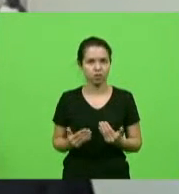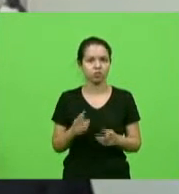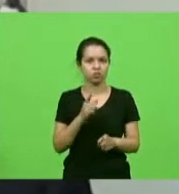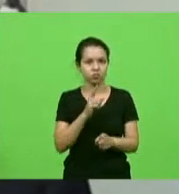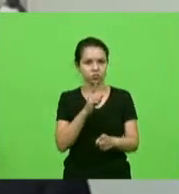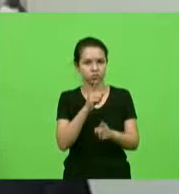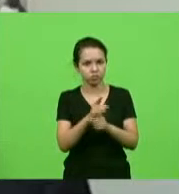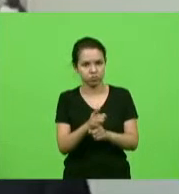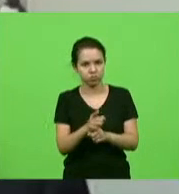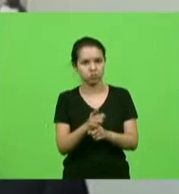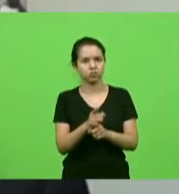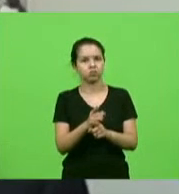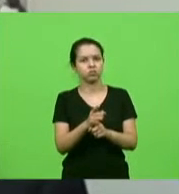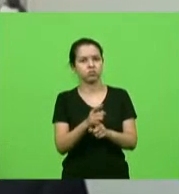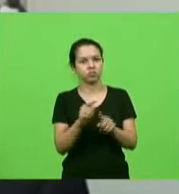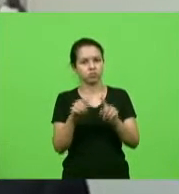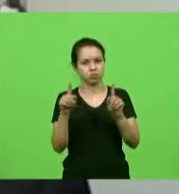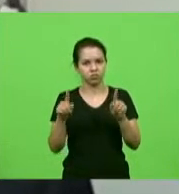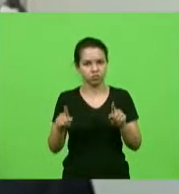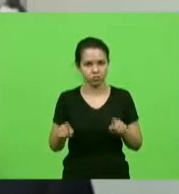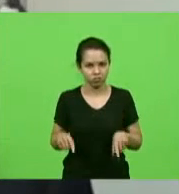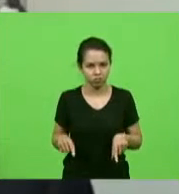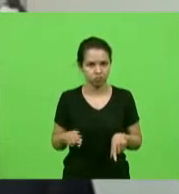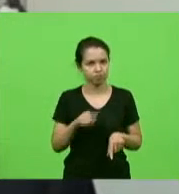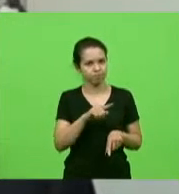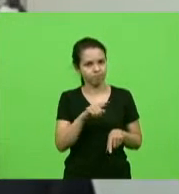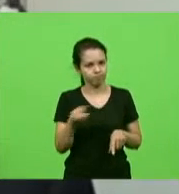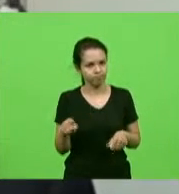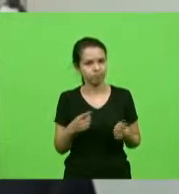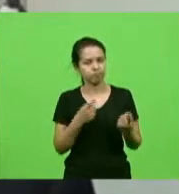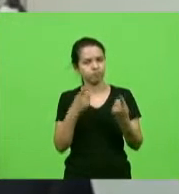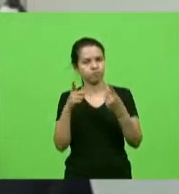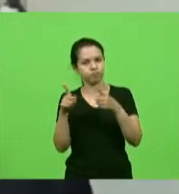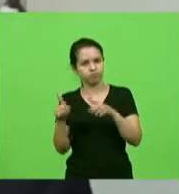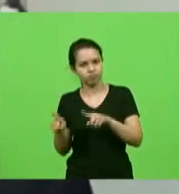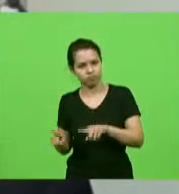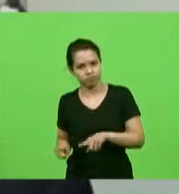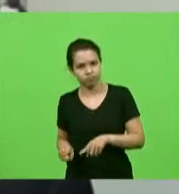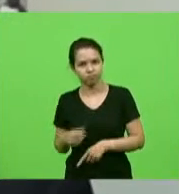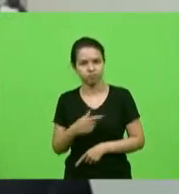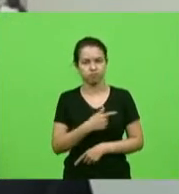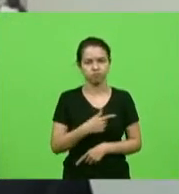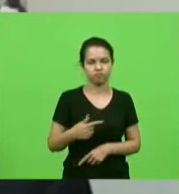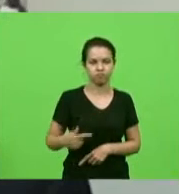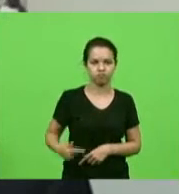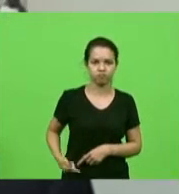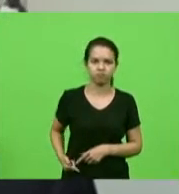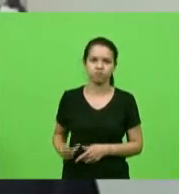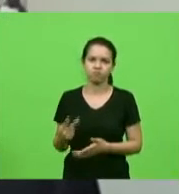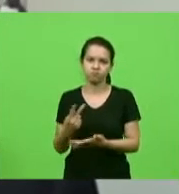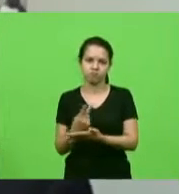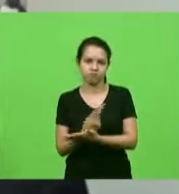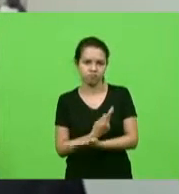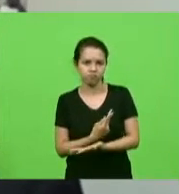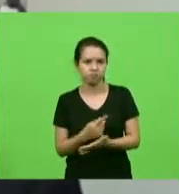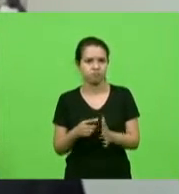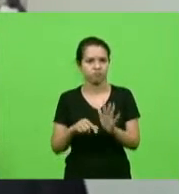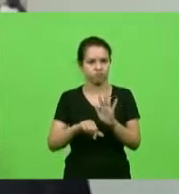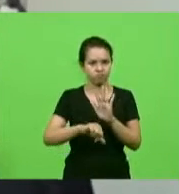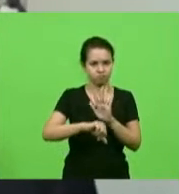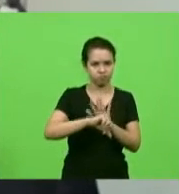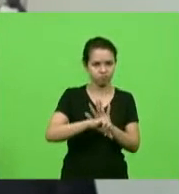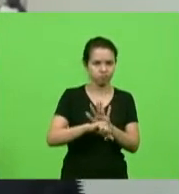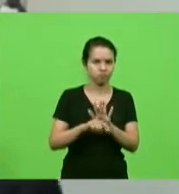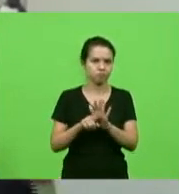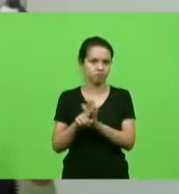responsabilização de agentes que tenham atentado contra o erário. Cite-se a investigação criminal solicitada pelo chefe